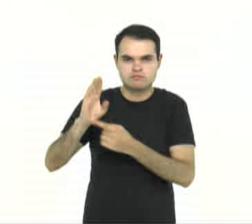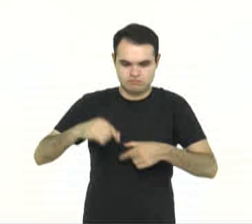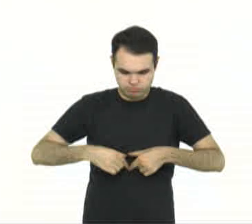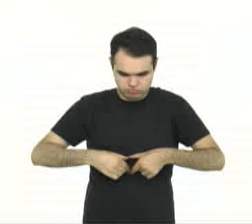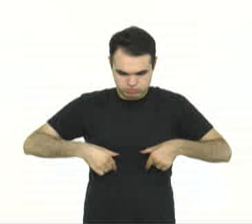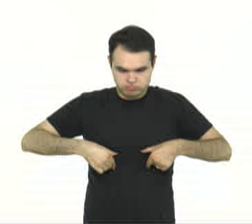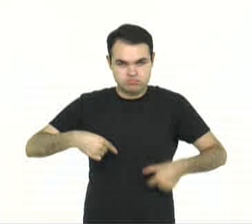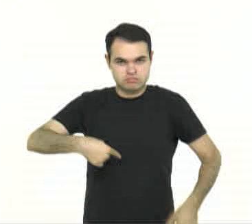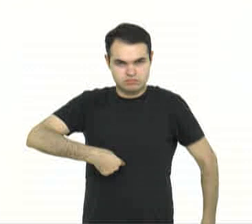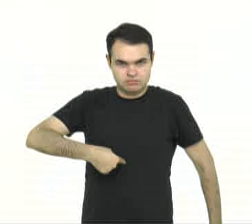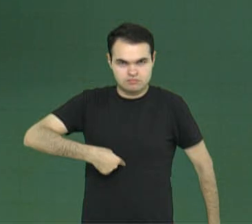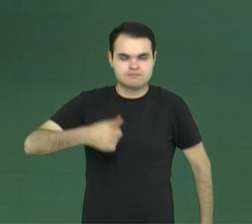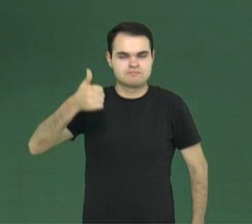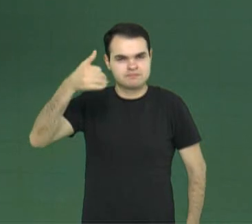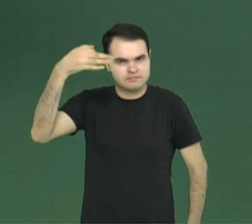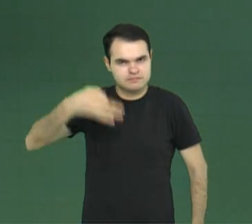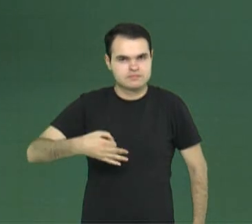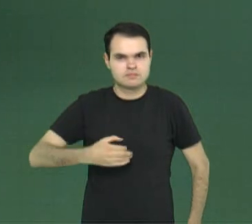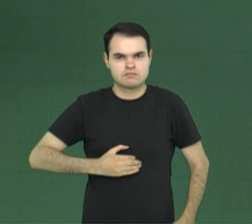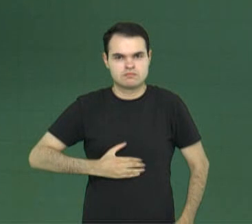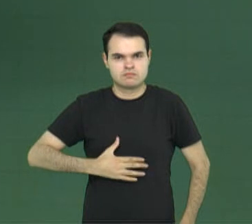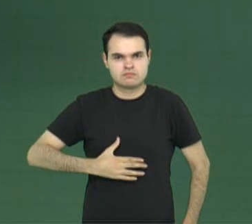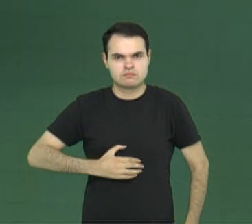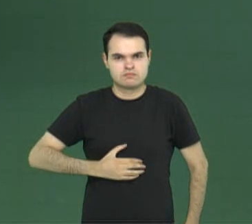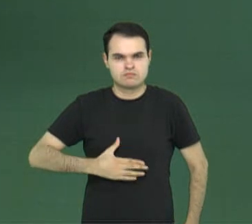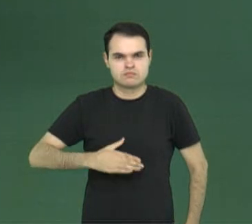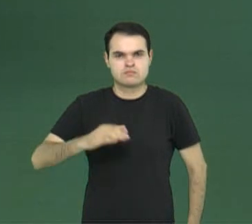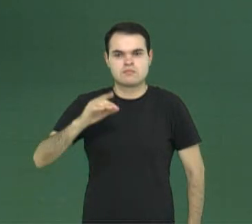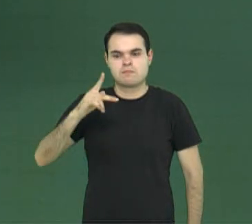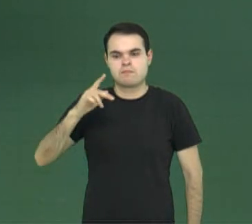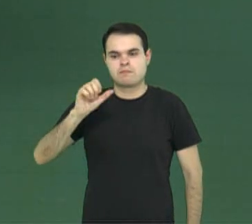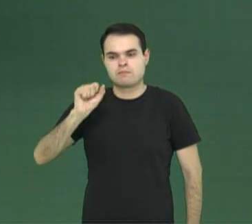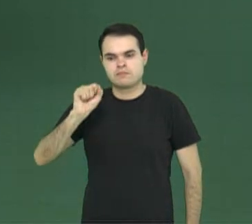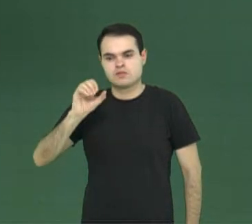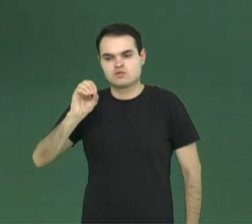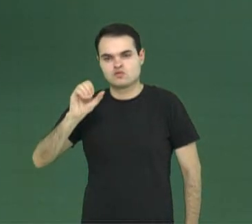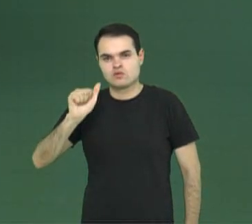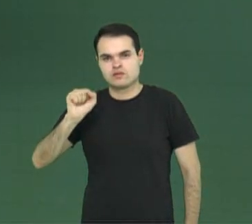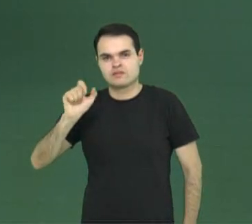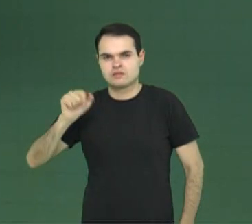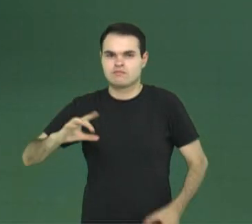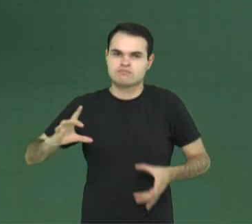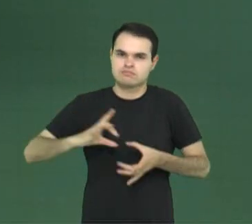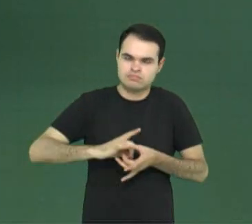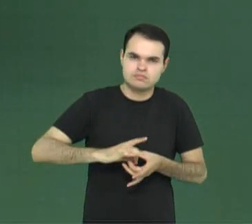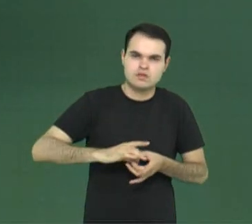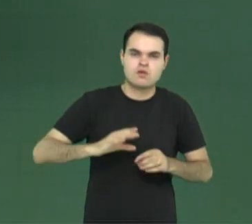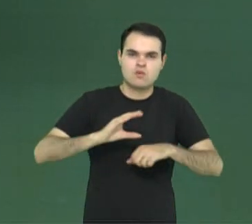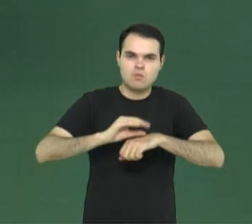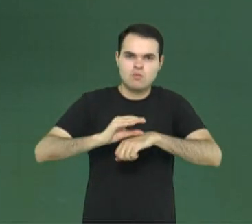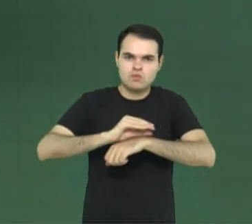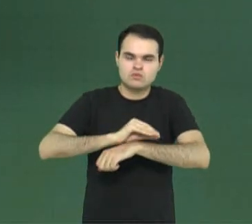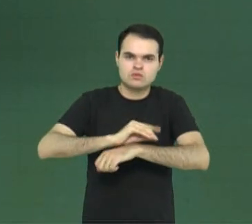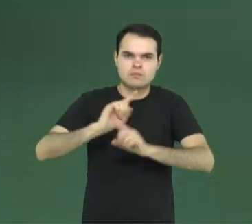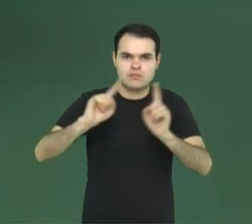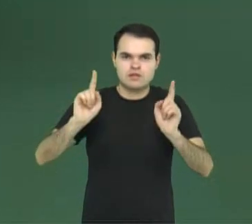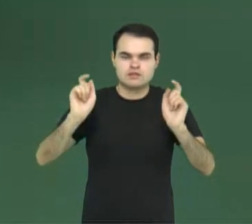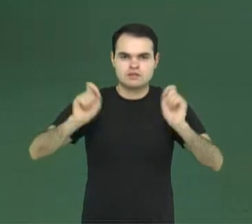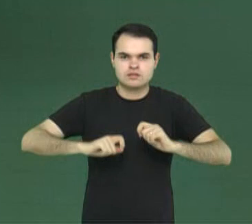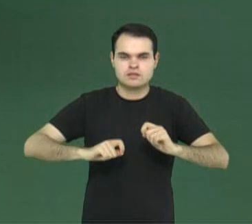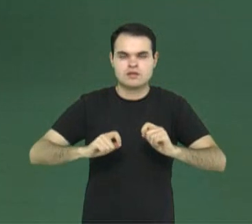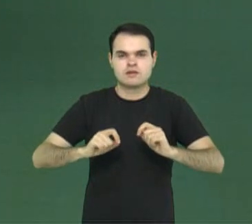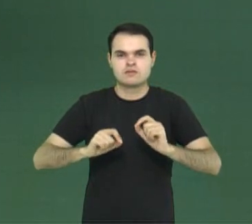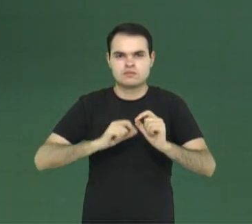o diafragma, acertou. O nome psoas também é relacionado ao músculo. E é o músculo que a gente consegue levantar uma pessoa apenas